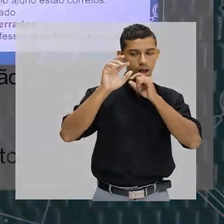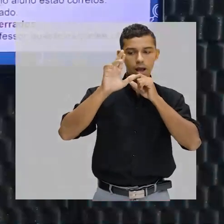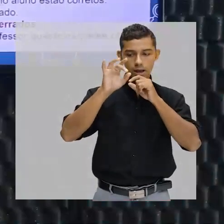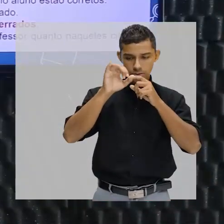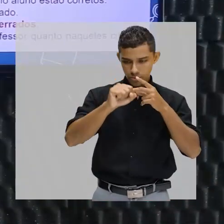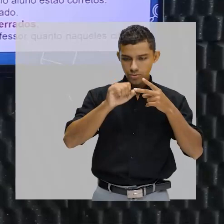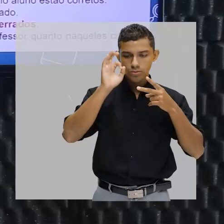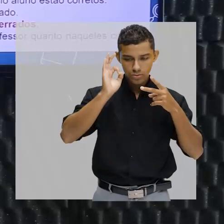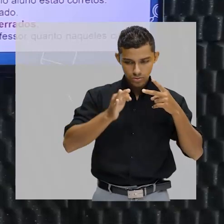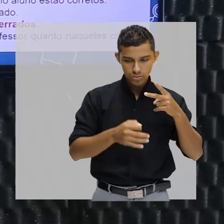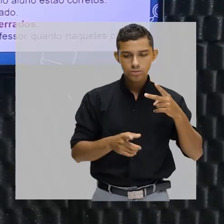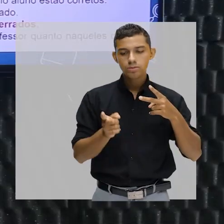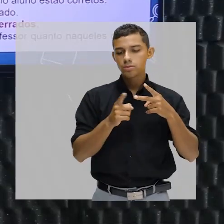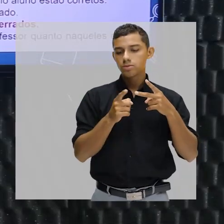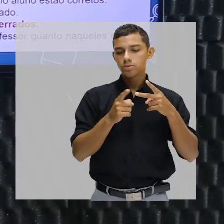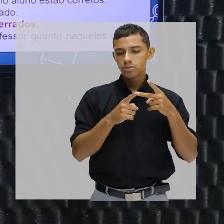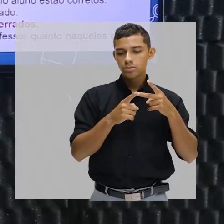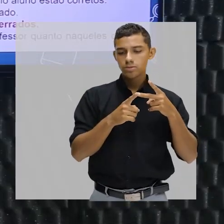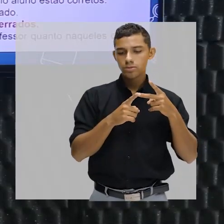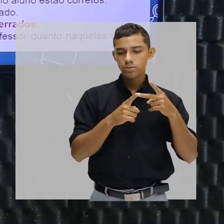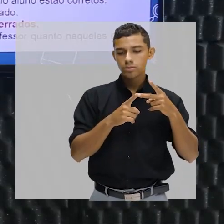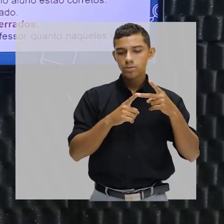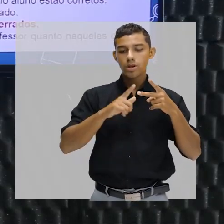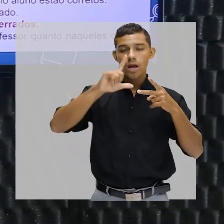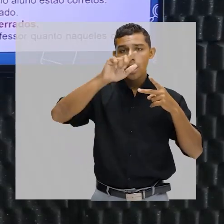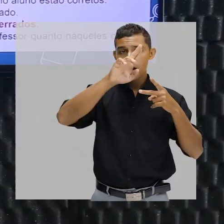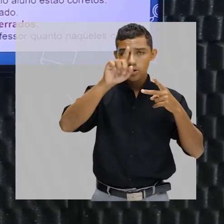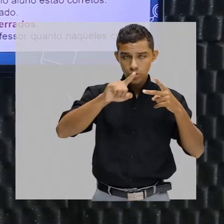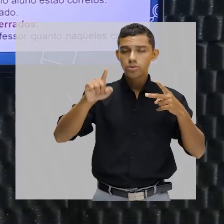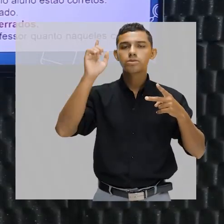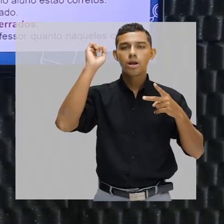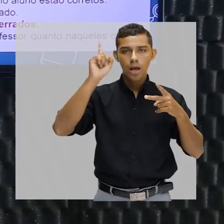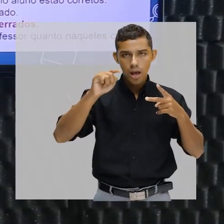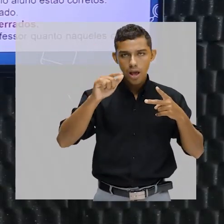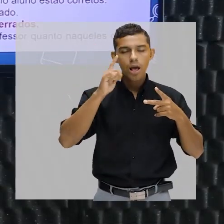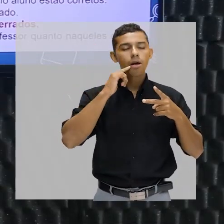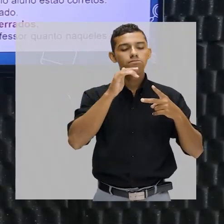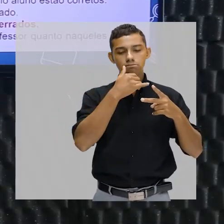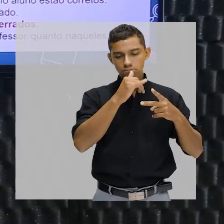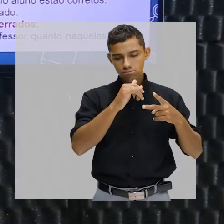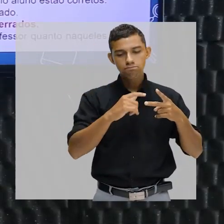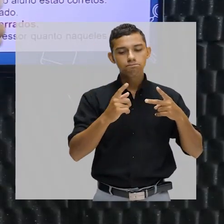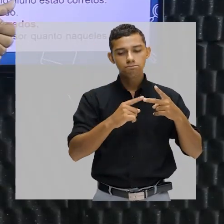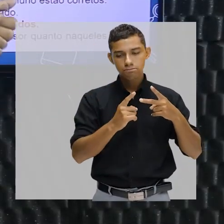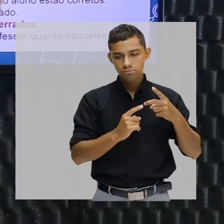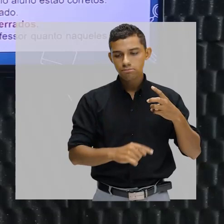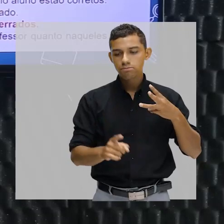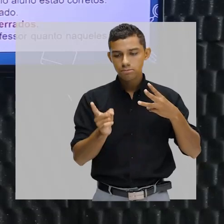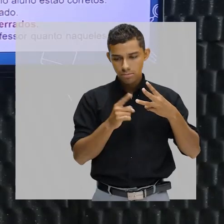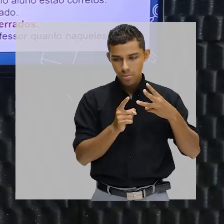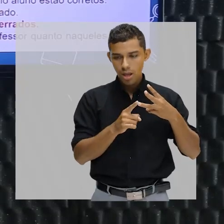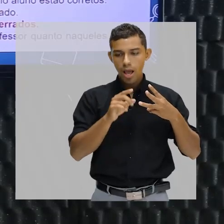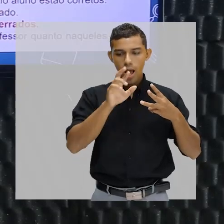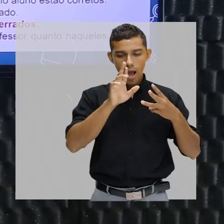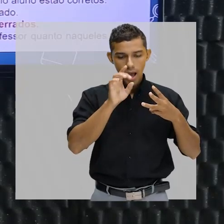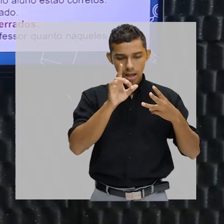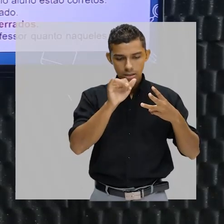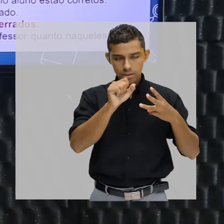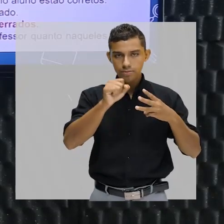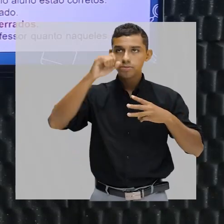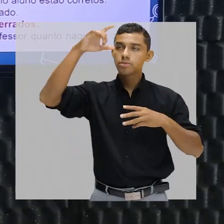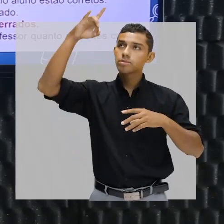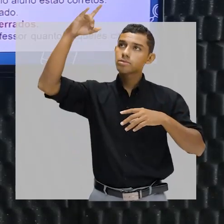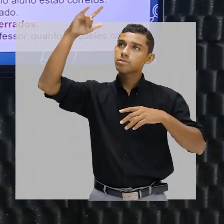já citamos, como correto. A luz é um exemplo de onda eletromagnética, nós já falamos. As ondas de radar também nós já falamos em